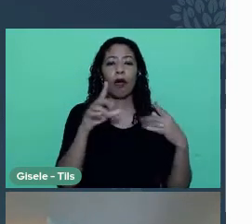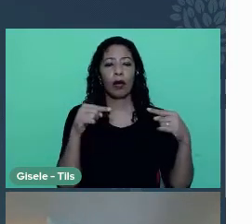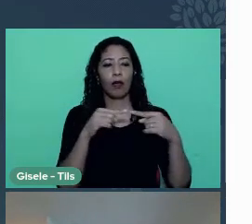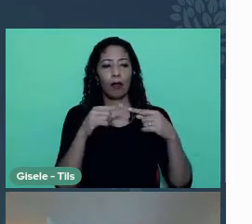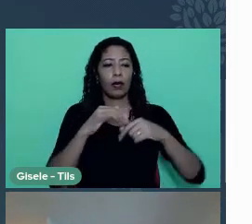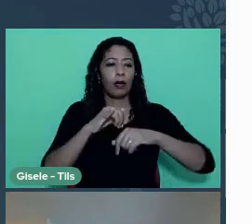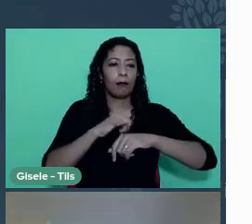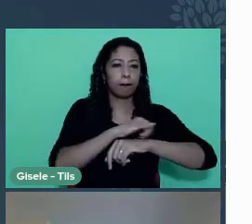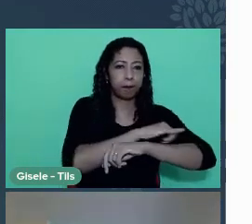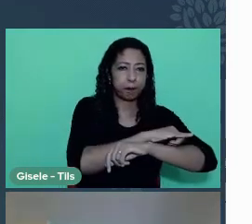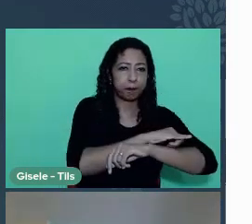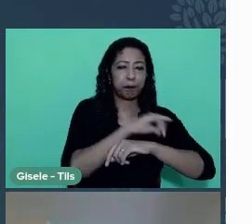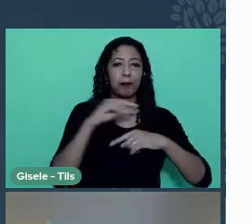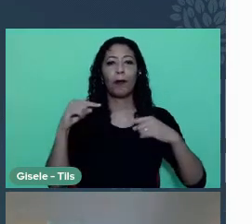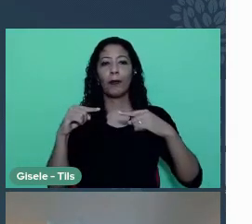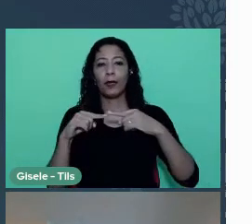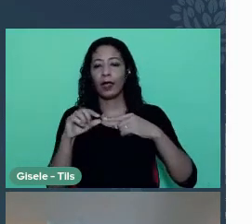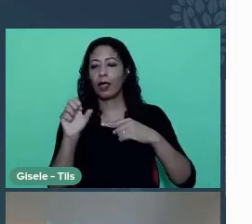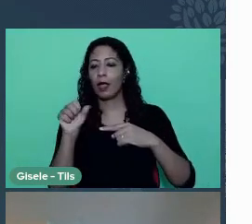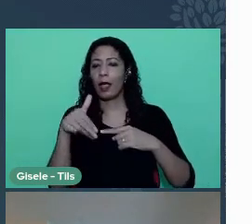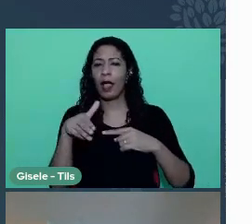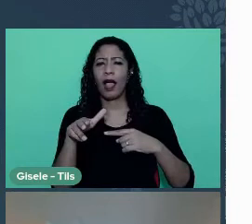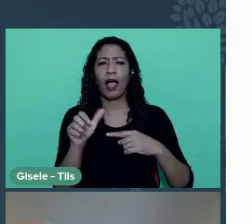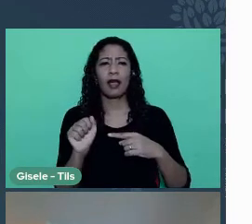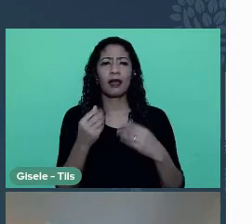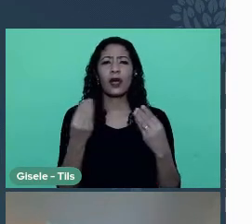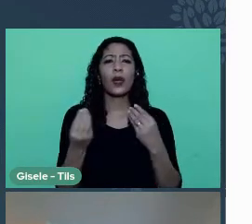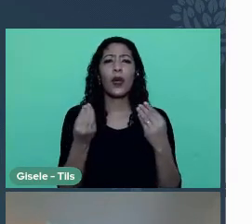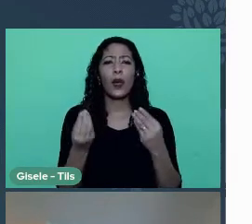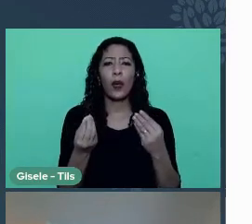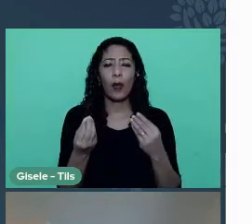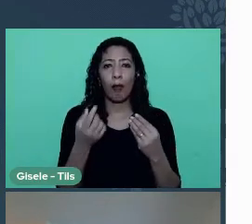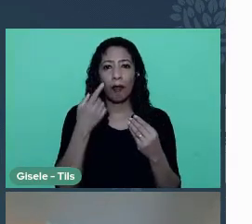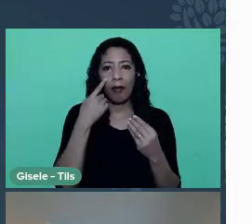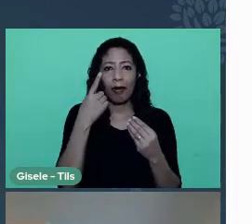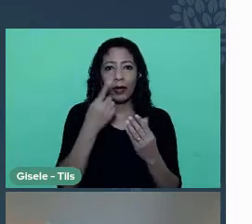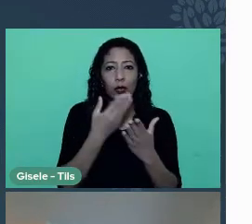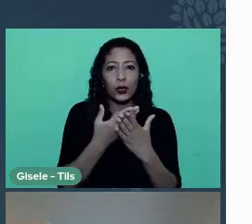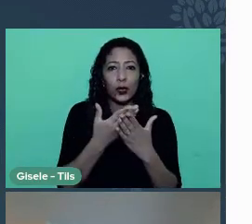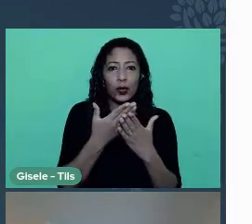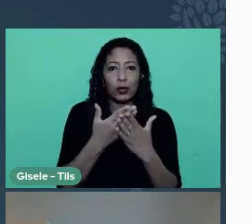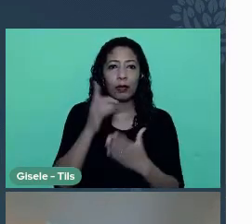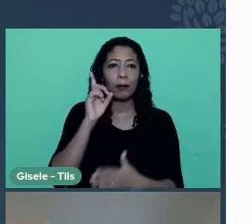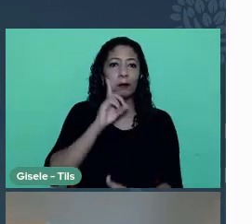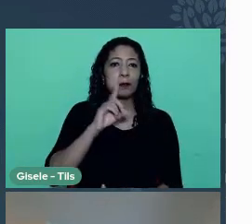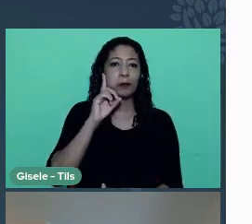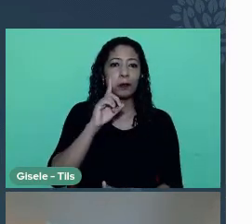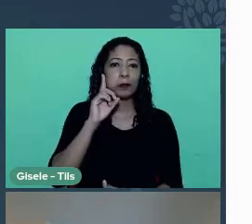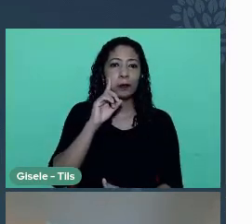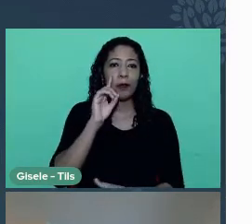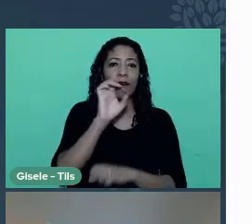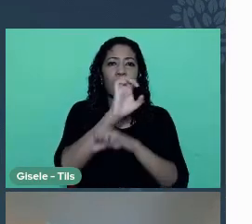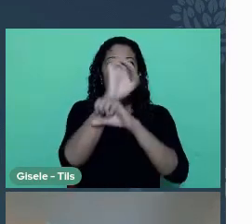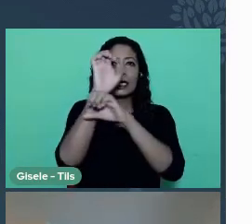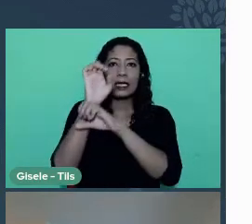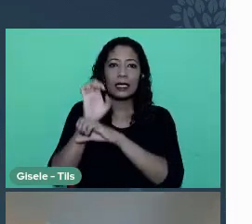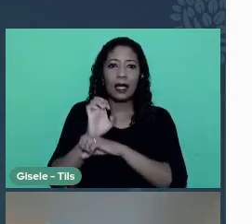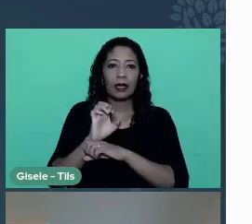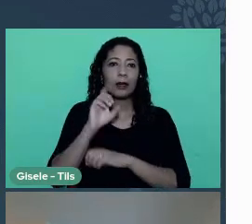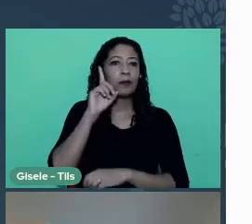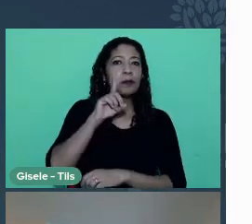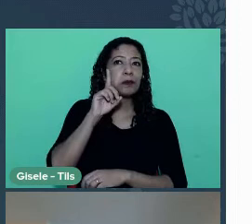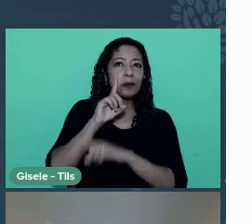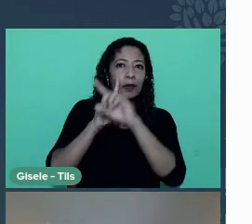obesidade, né? Então, isso aqui é um estudo americano nos diversos estados dos Estados Unidos, e a gente